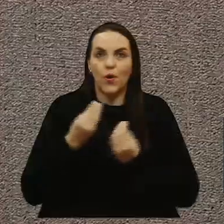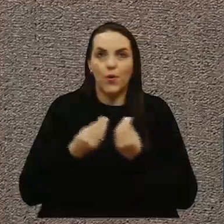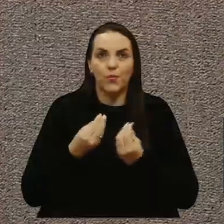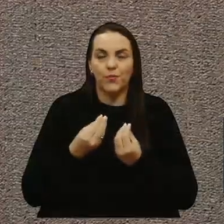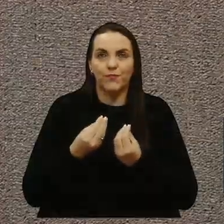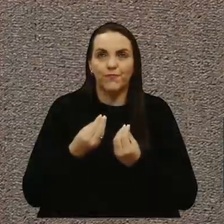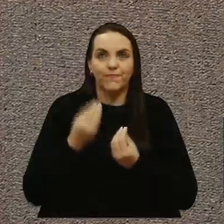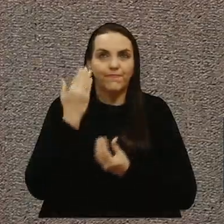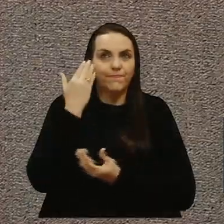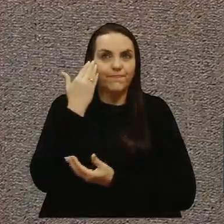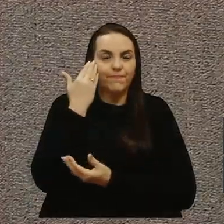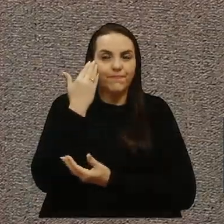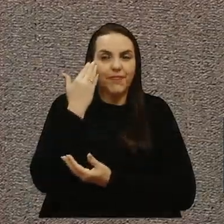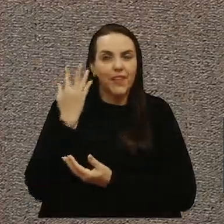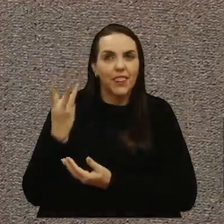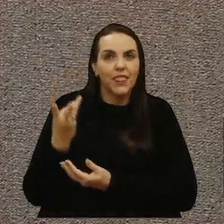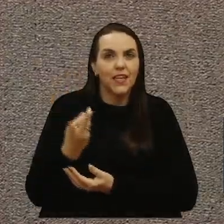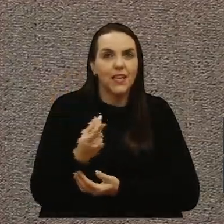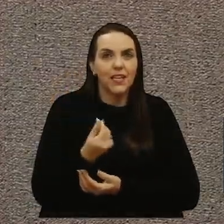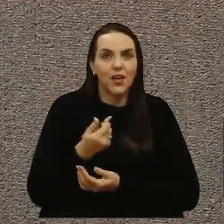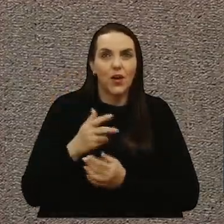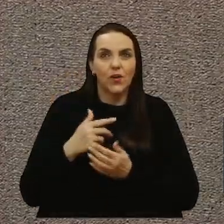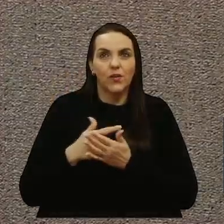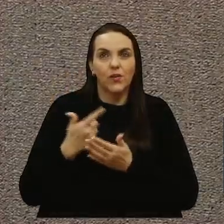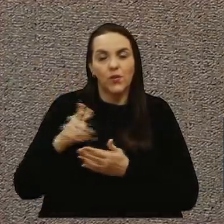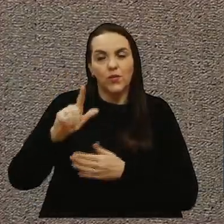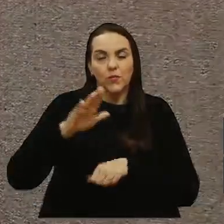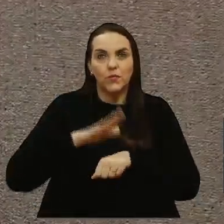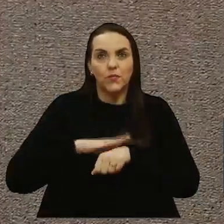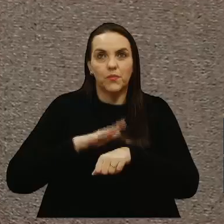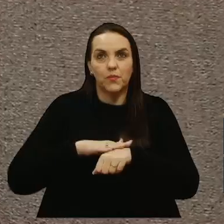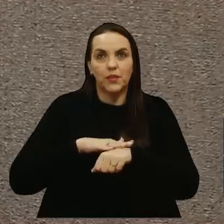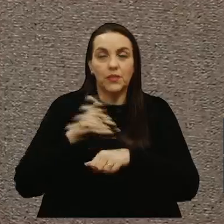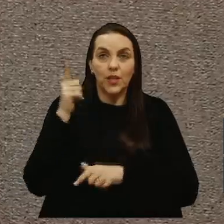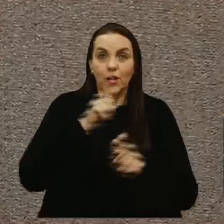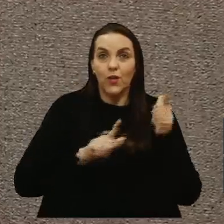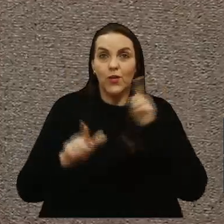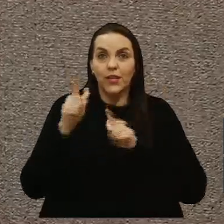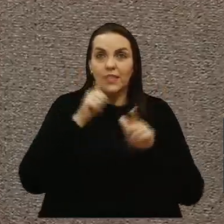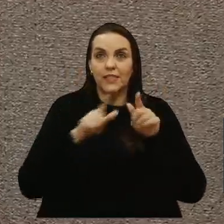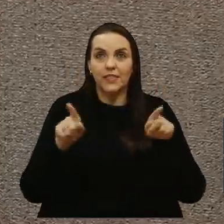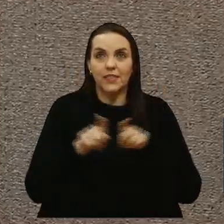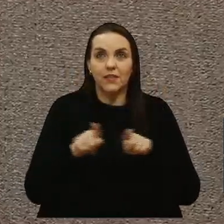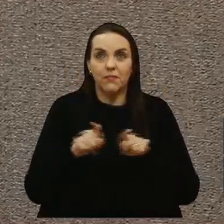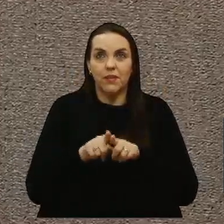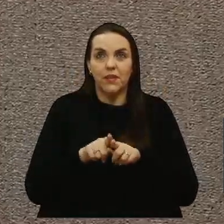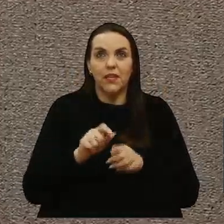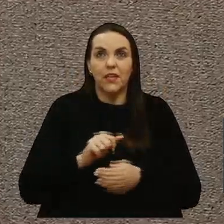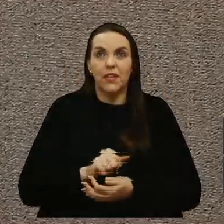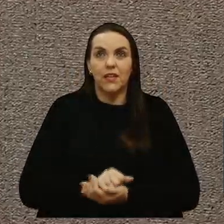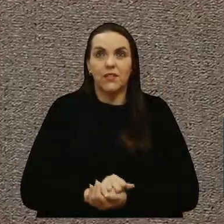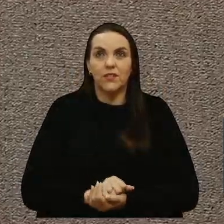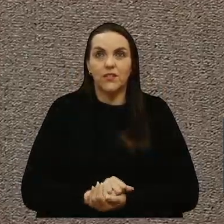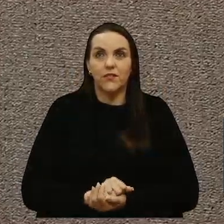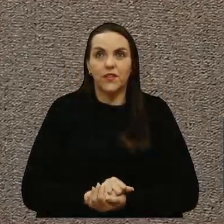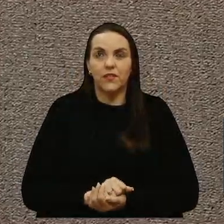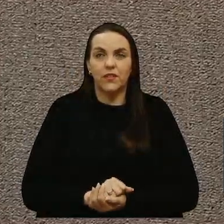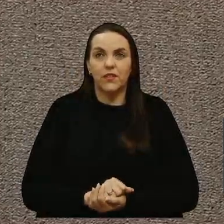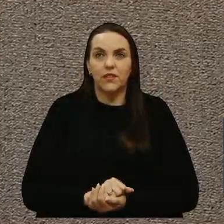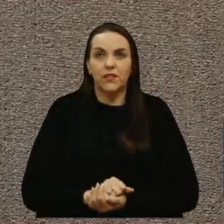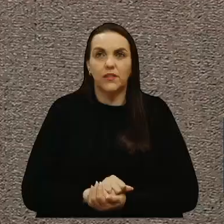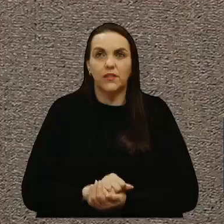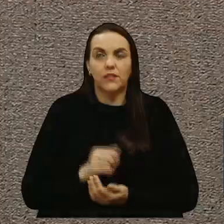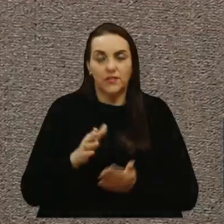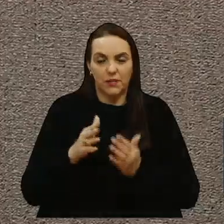de tantas outros momentos e outras conquistas do Pedro. Eu preciso só peço um tempinho aí